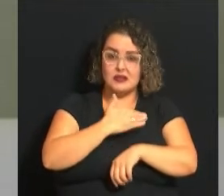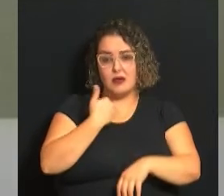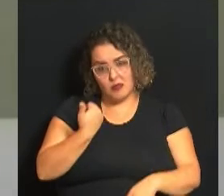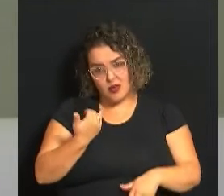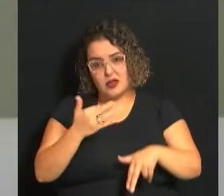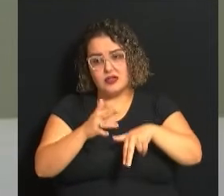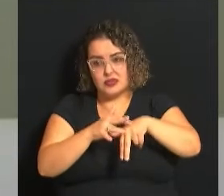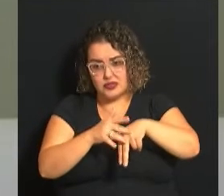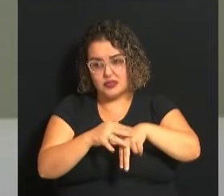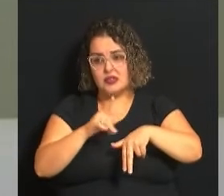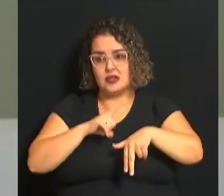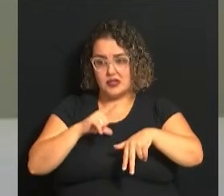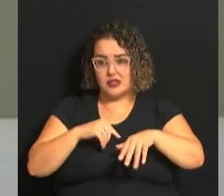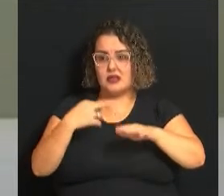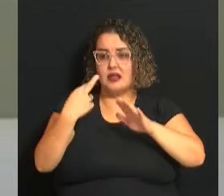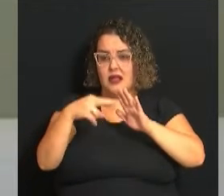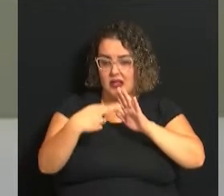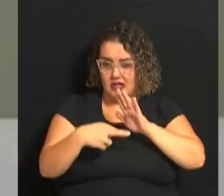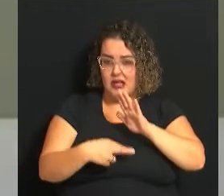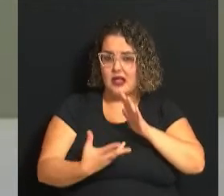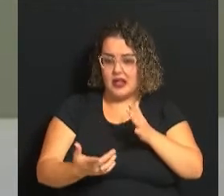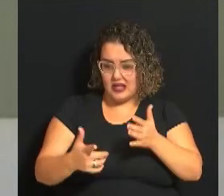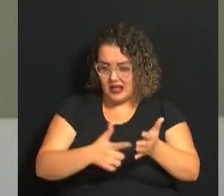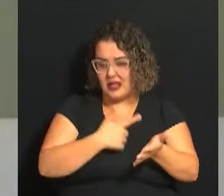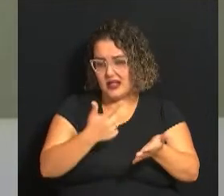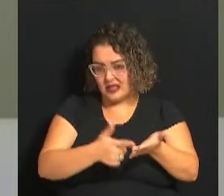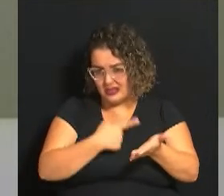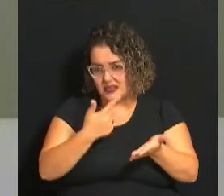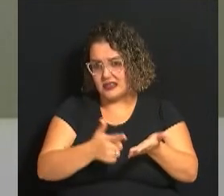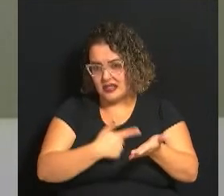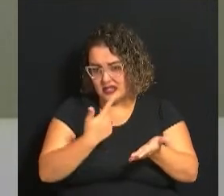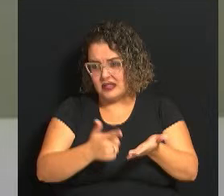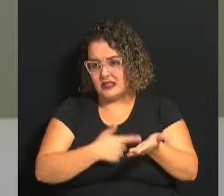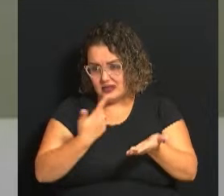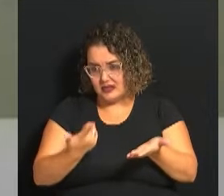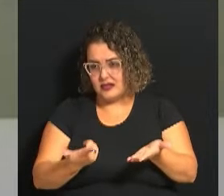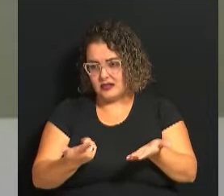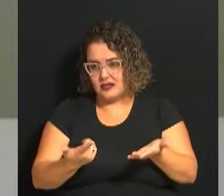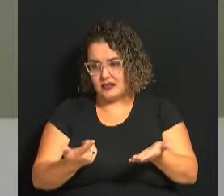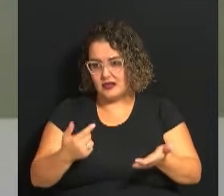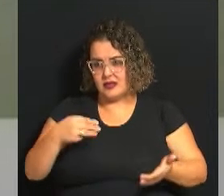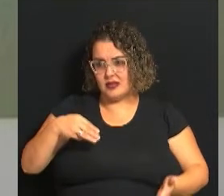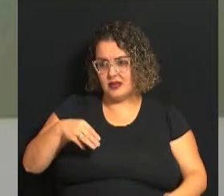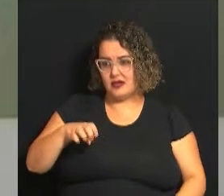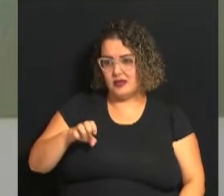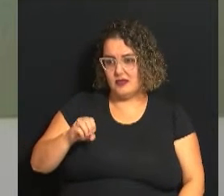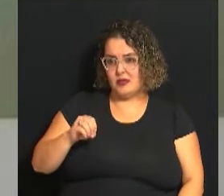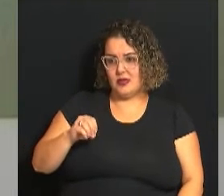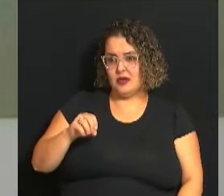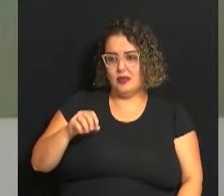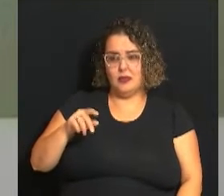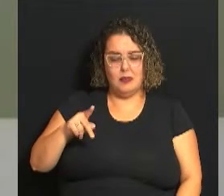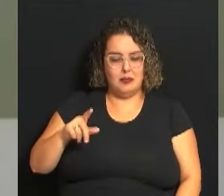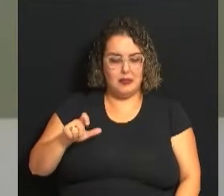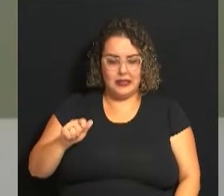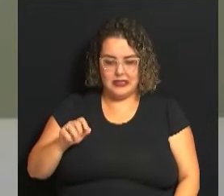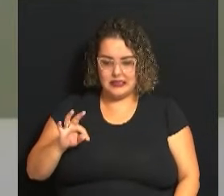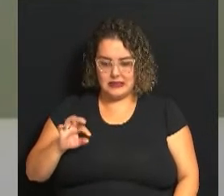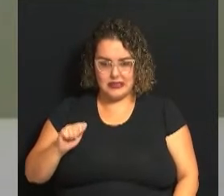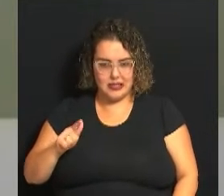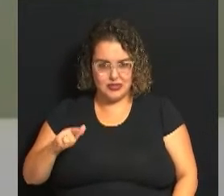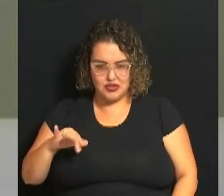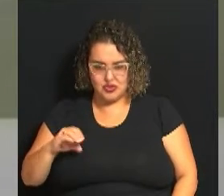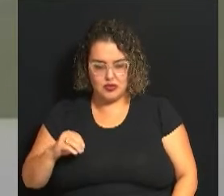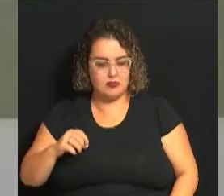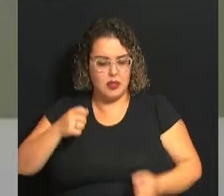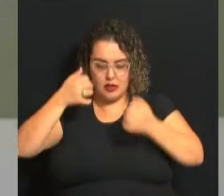sim, relatos na literatura de glioblastoma metastático em pulmão, em osso, fora